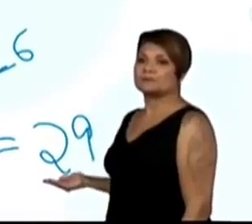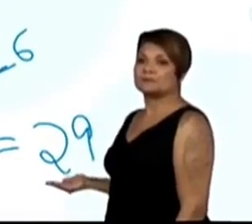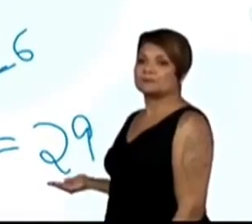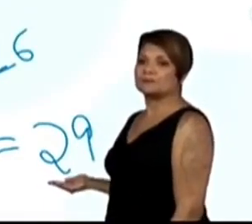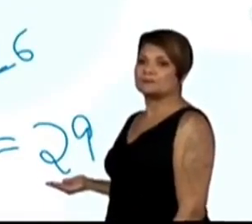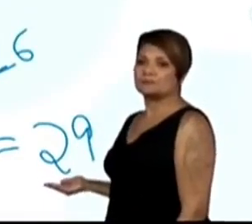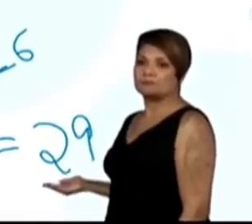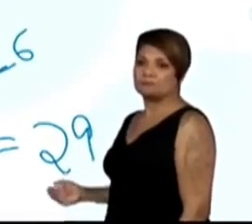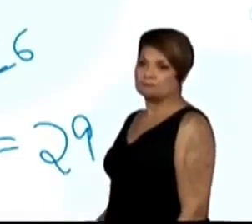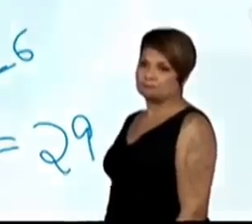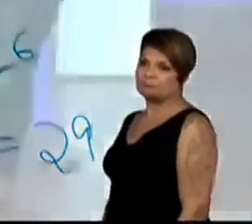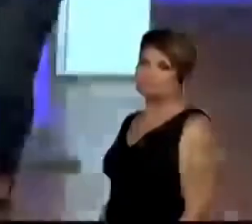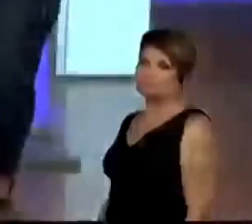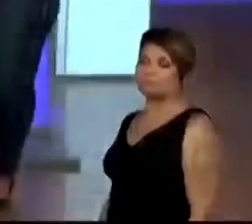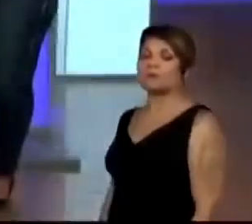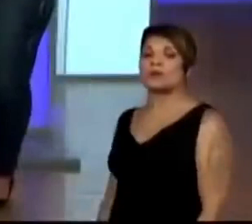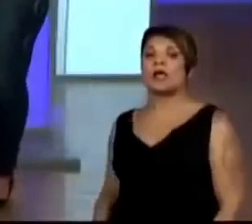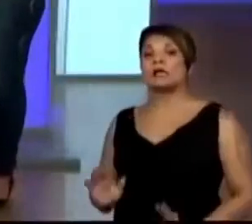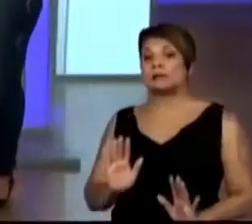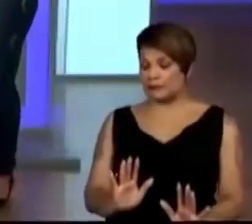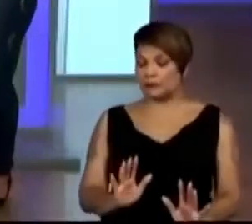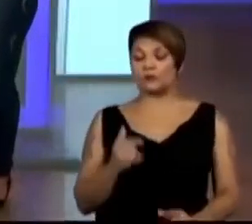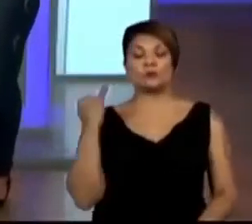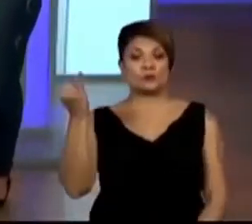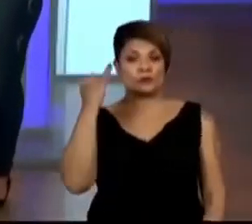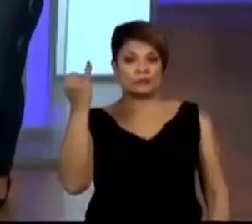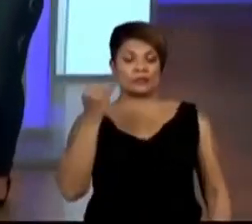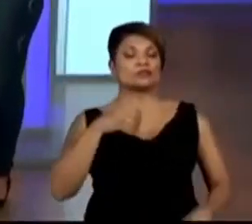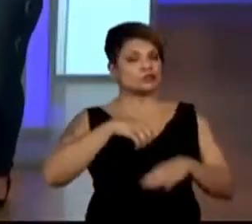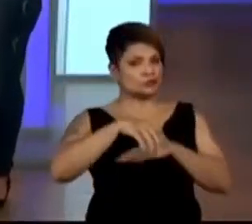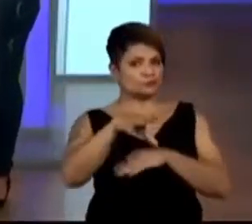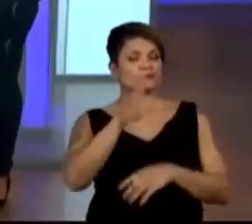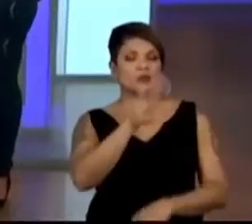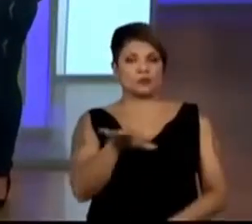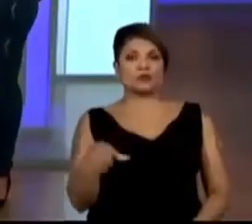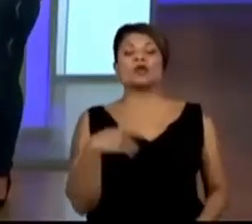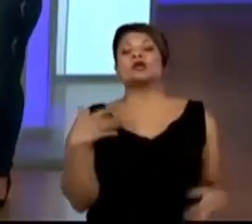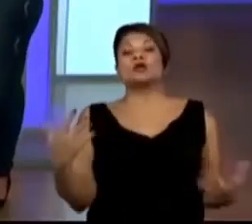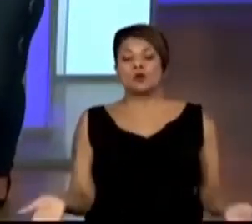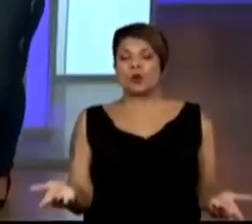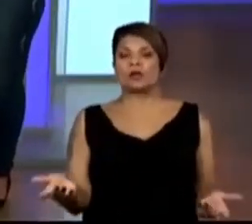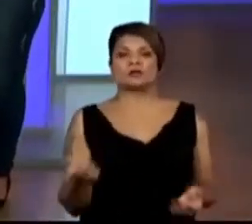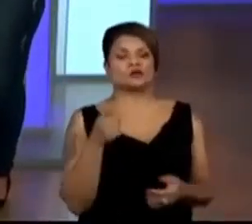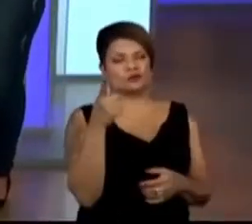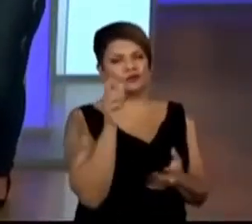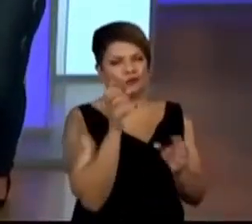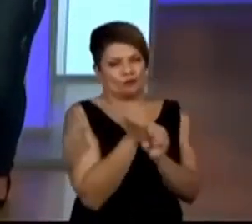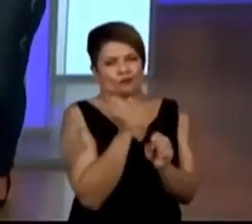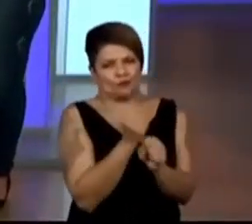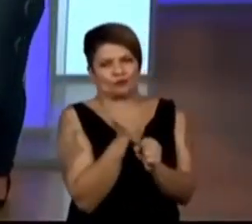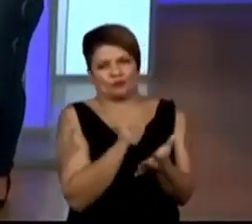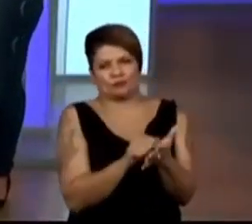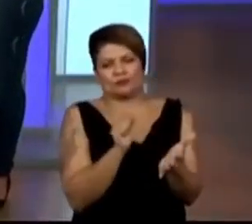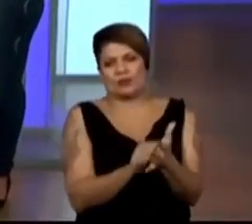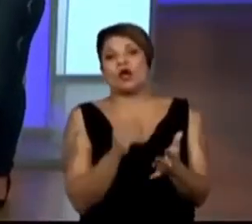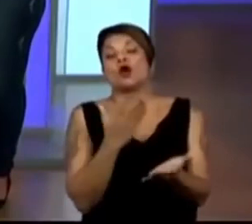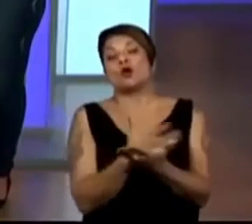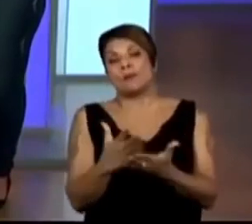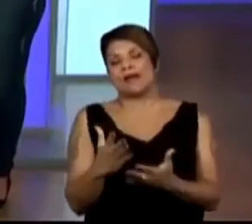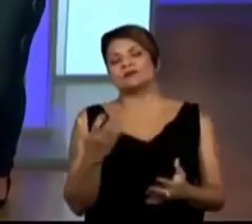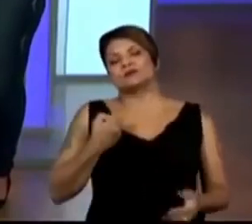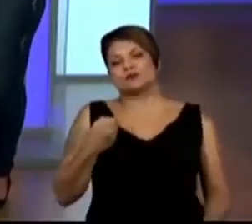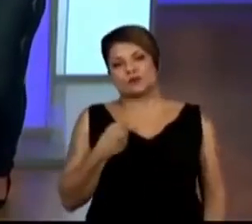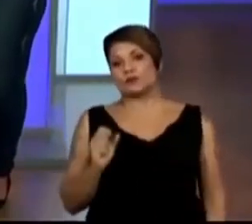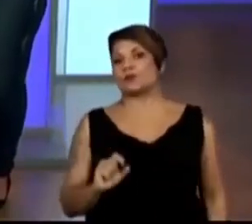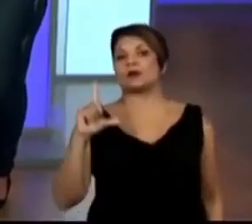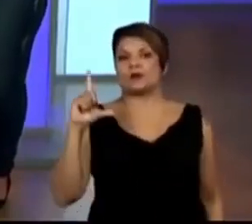29. Importante falar para alguns alunos, professora Ana Paula, que eles falaram que quando vão fazer essa operação, eles começam com um número maior.